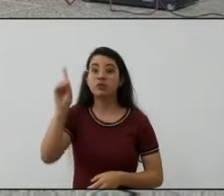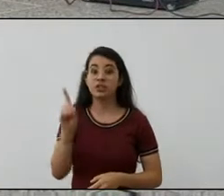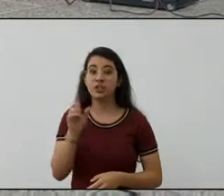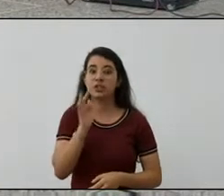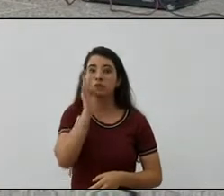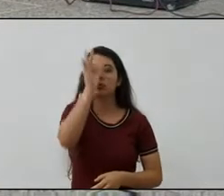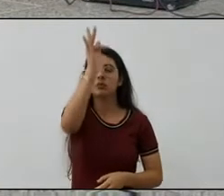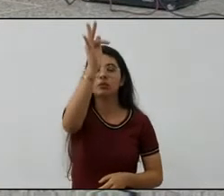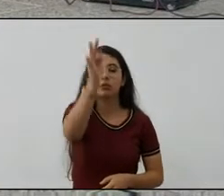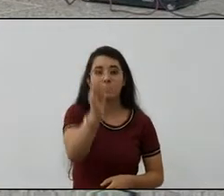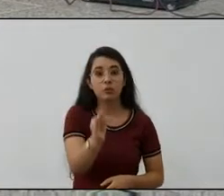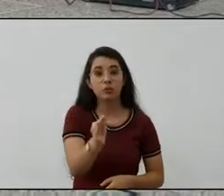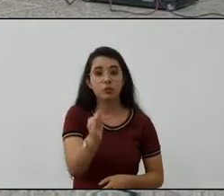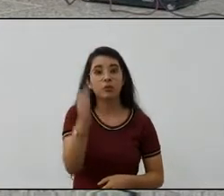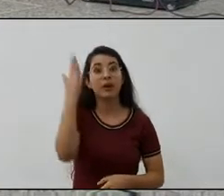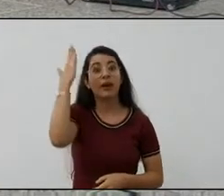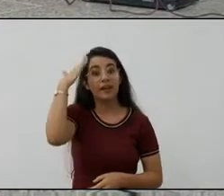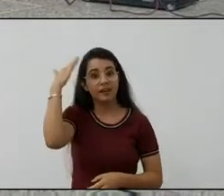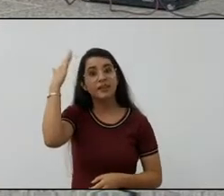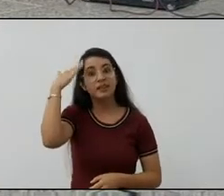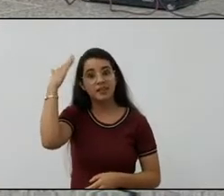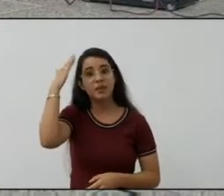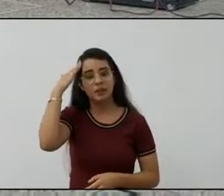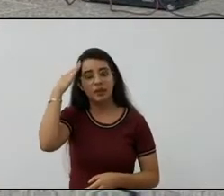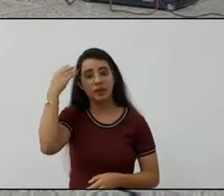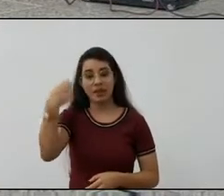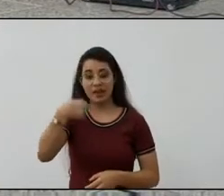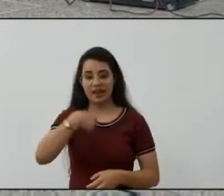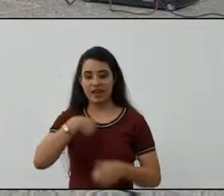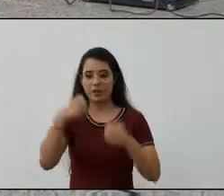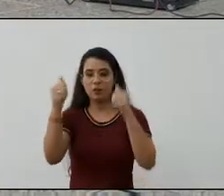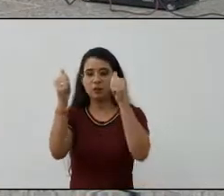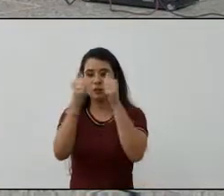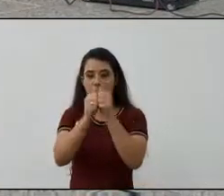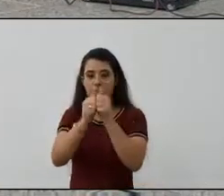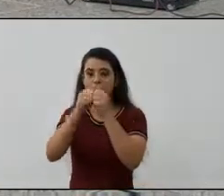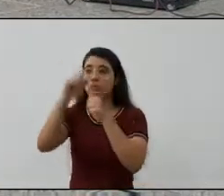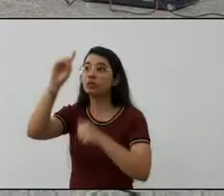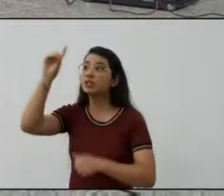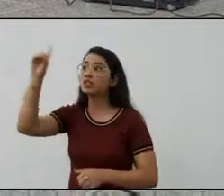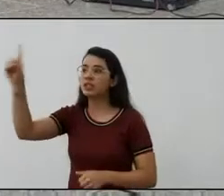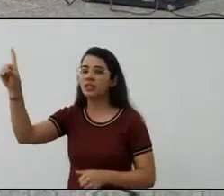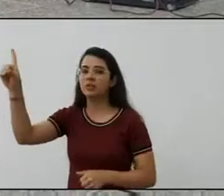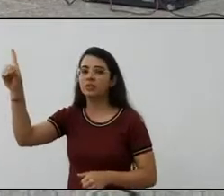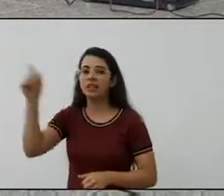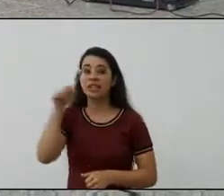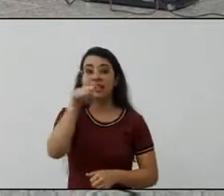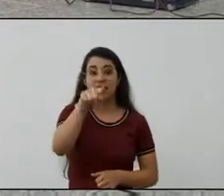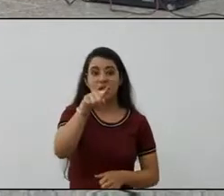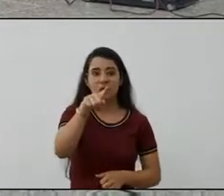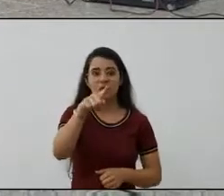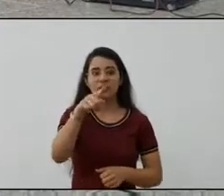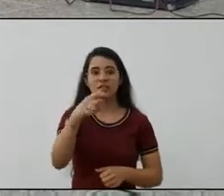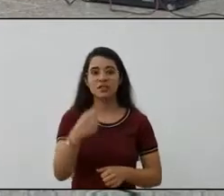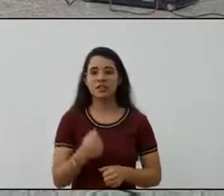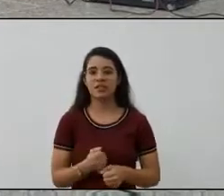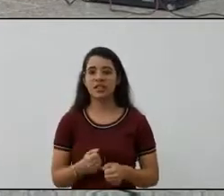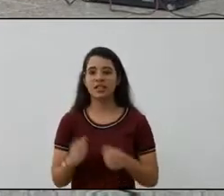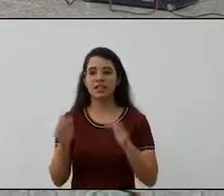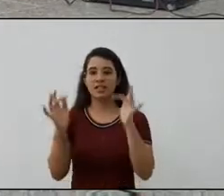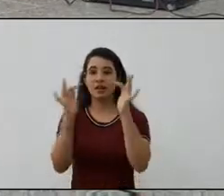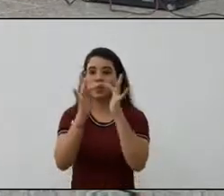compreenderão que eu estou com o Pai, e vocês em mim, e eu